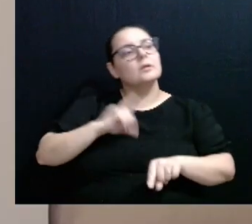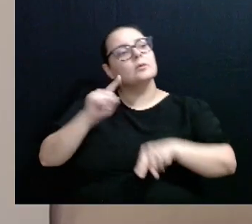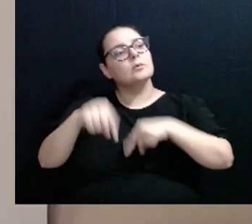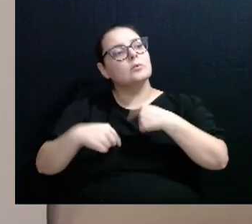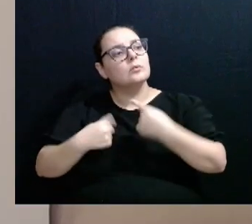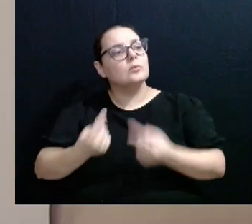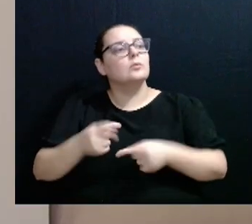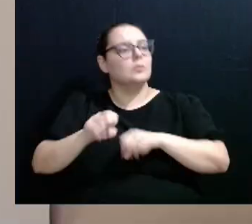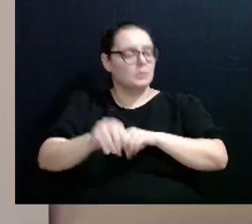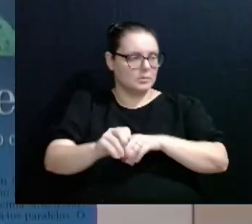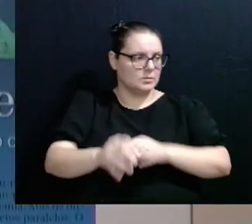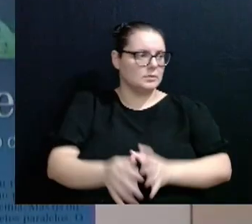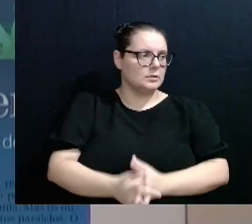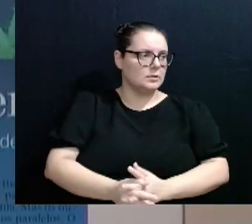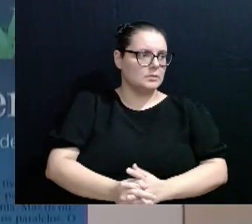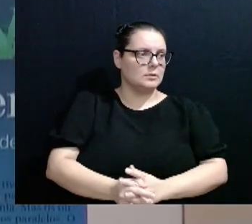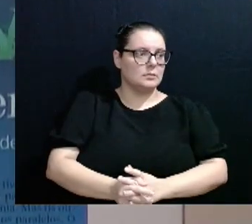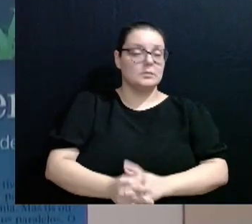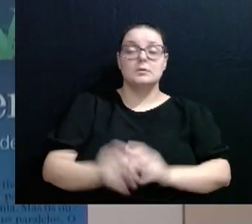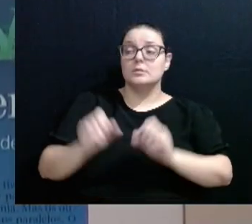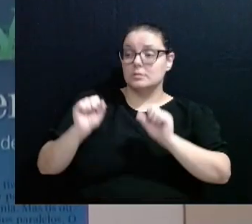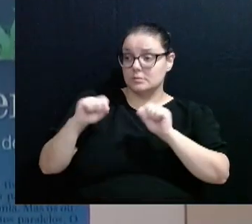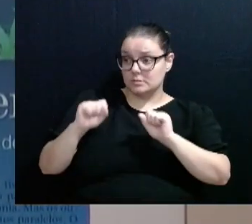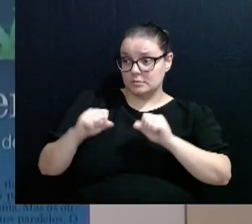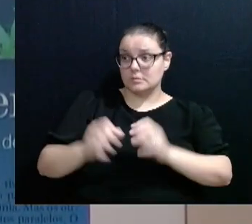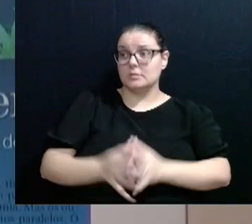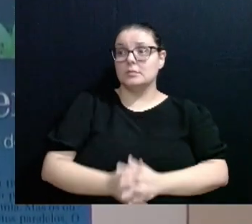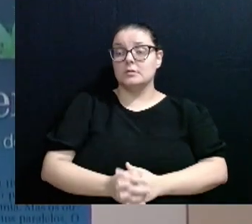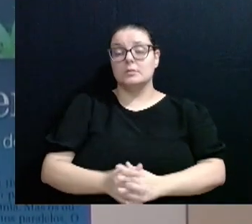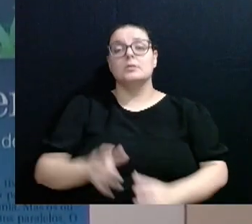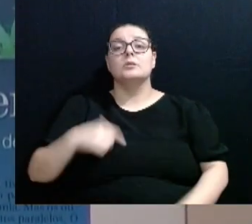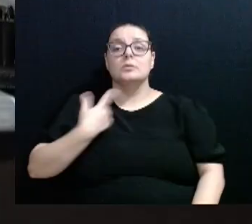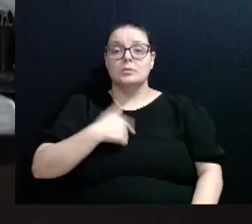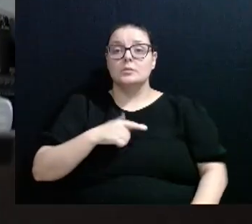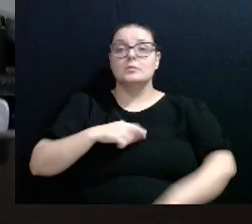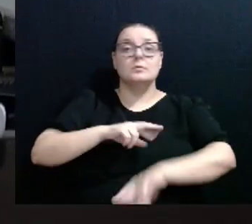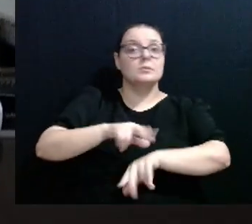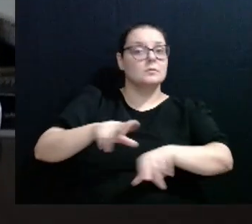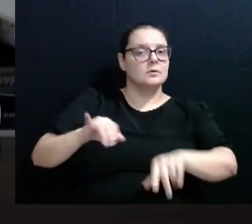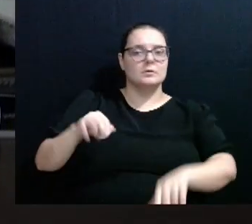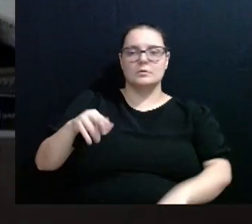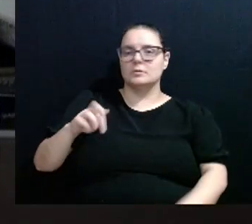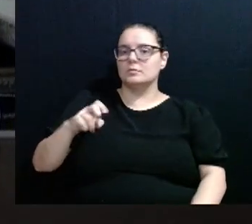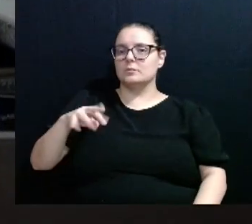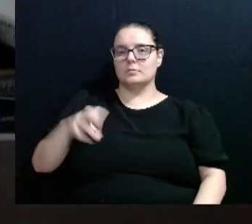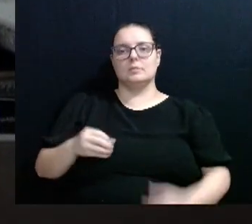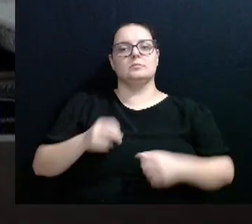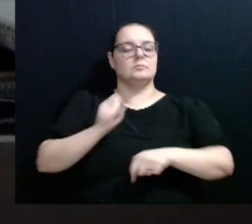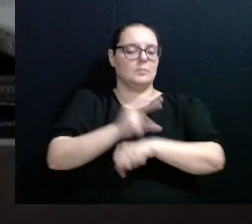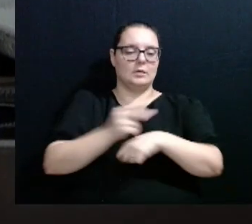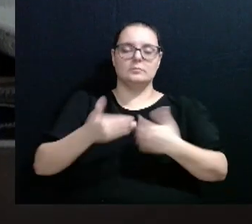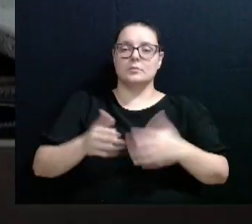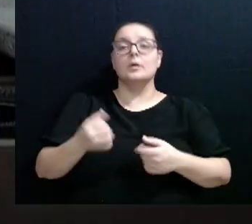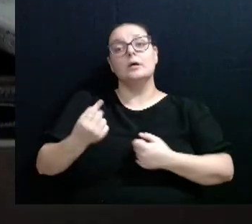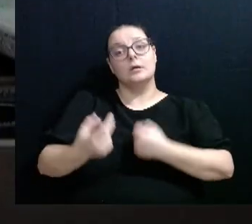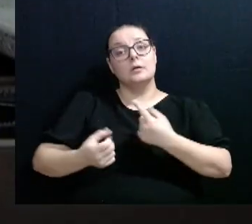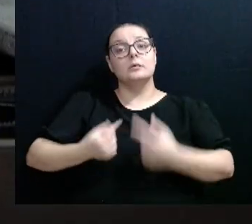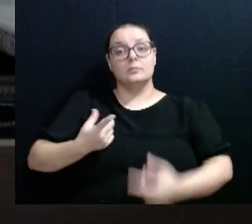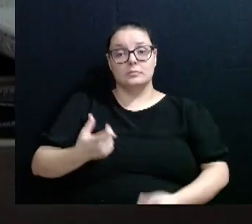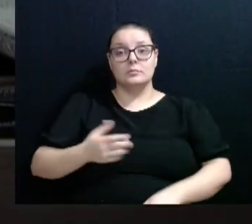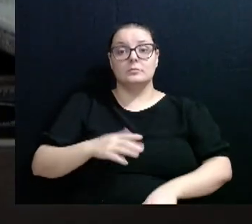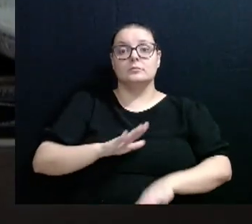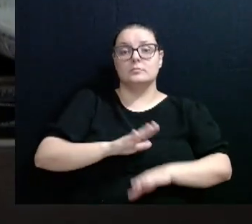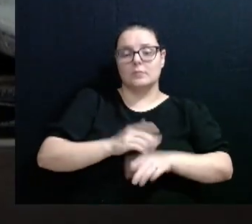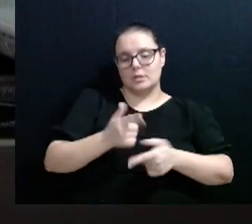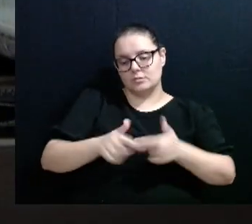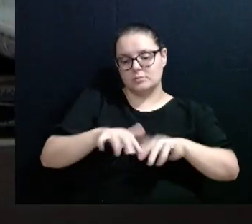ensinos? Sim, nós temos vários instrumentos com vagas abertas. Alguns deles são divididos por idade, né? Nós